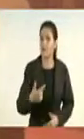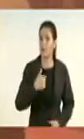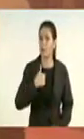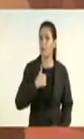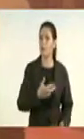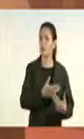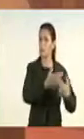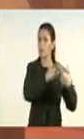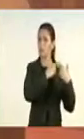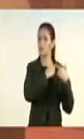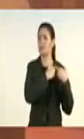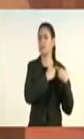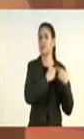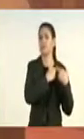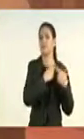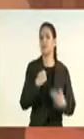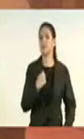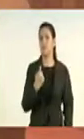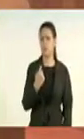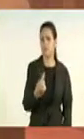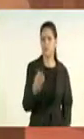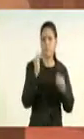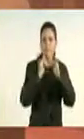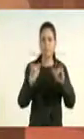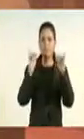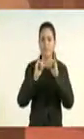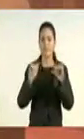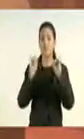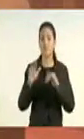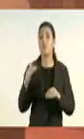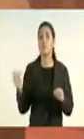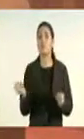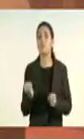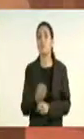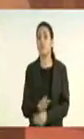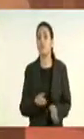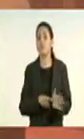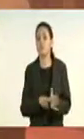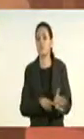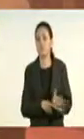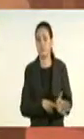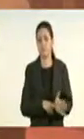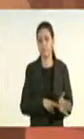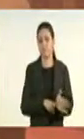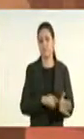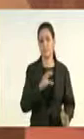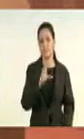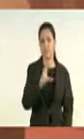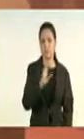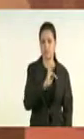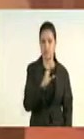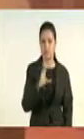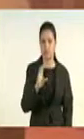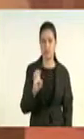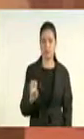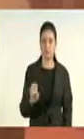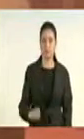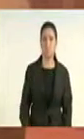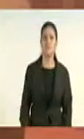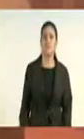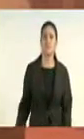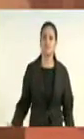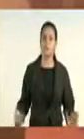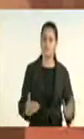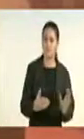inclusive, a vir a esta tribuna e anunciar quando já tiver com a cópia protocolada ao Tribunal de Contas do Estado. E, por fim,